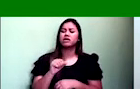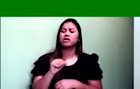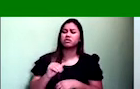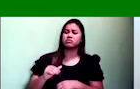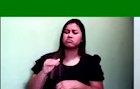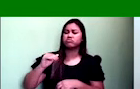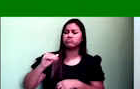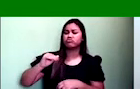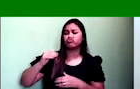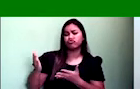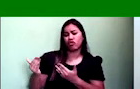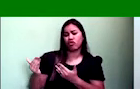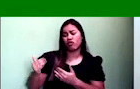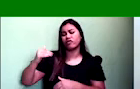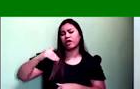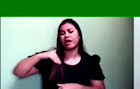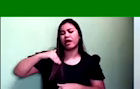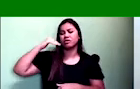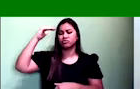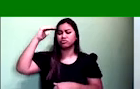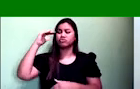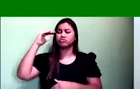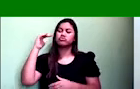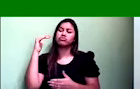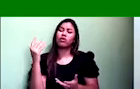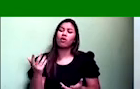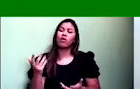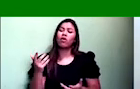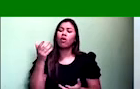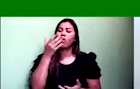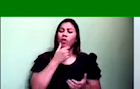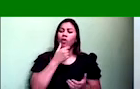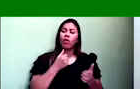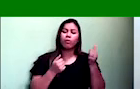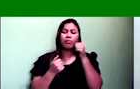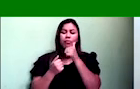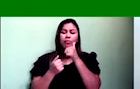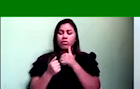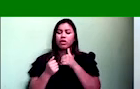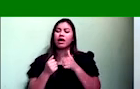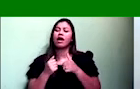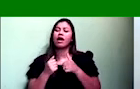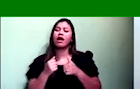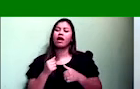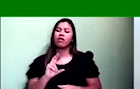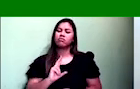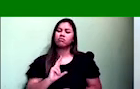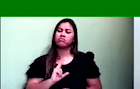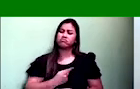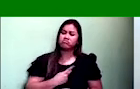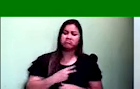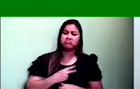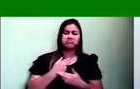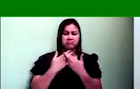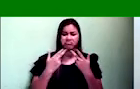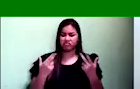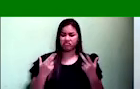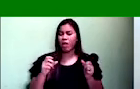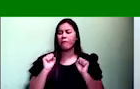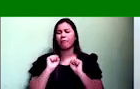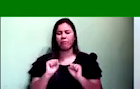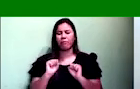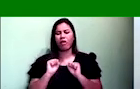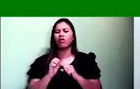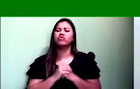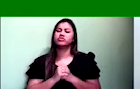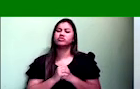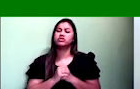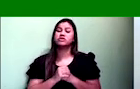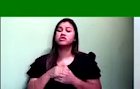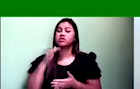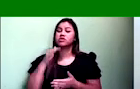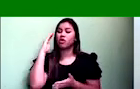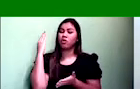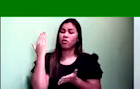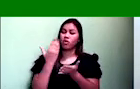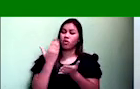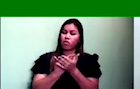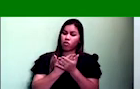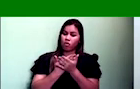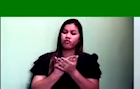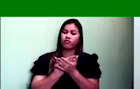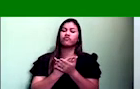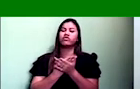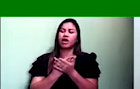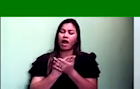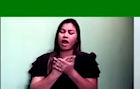bissexual. O cuidado tem que ser constante e a confiança no relacionamento tem que ser muito bem